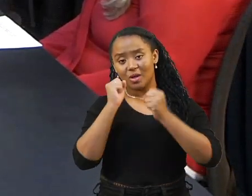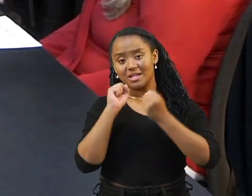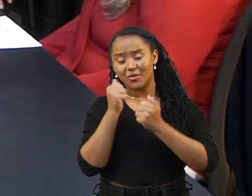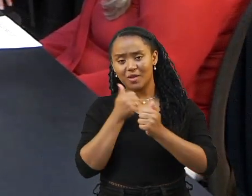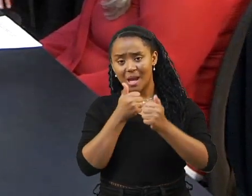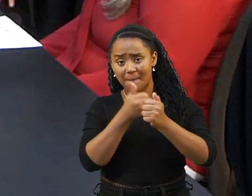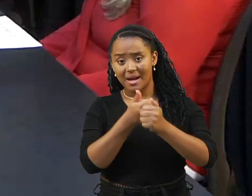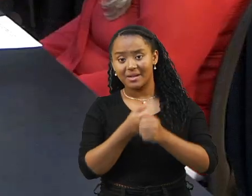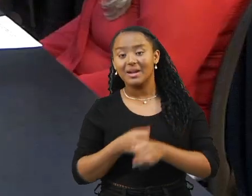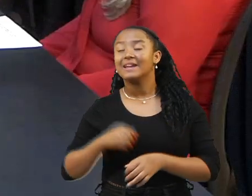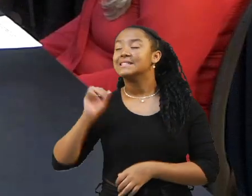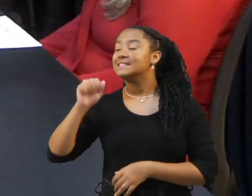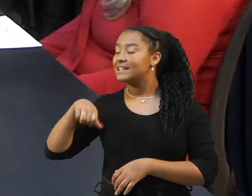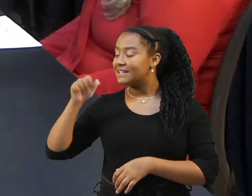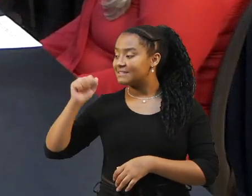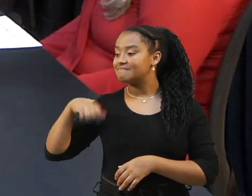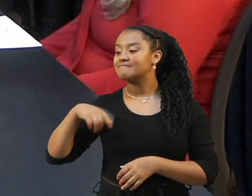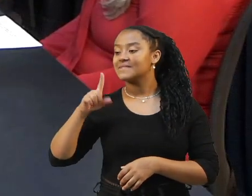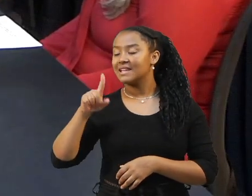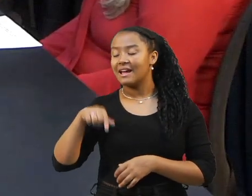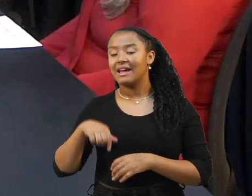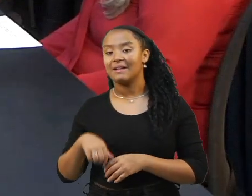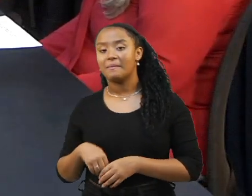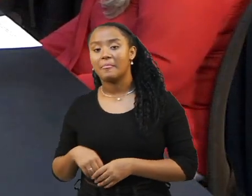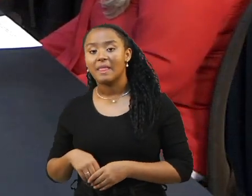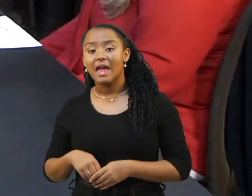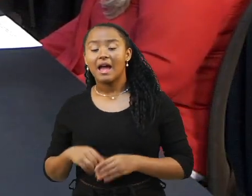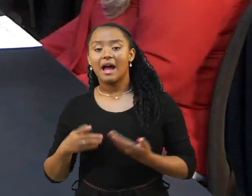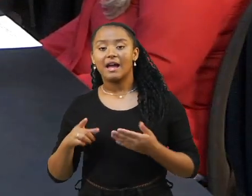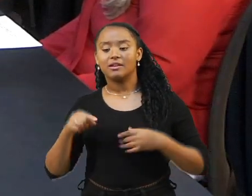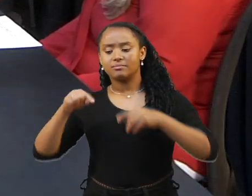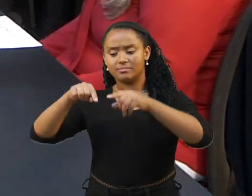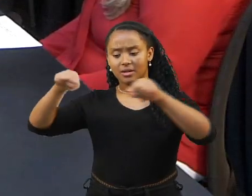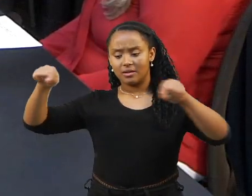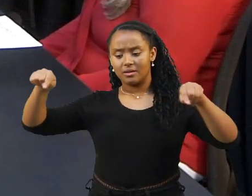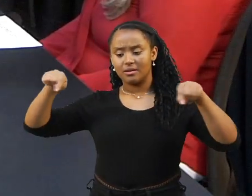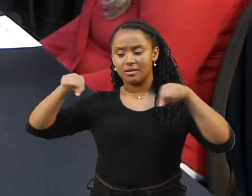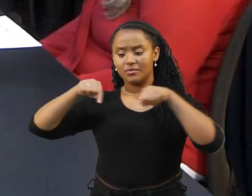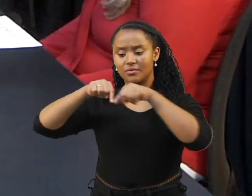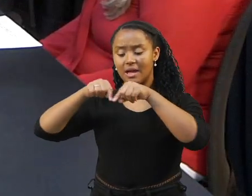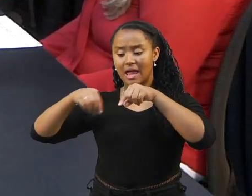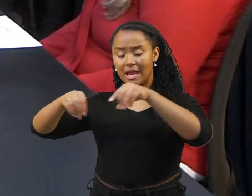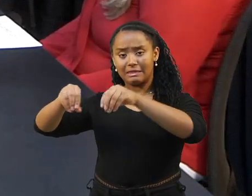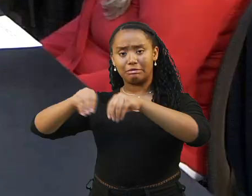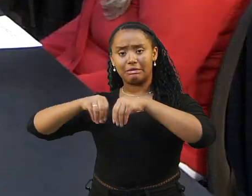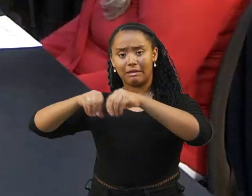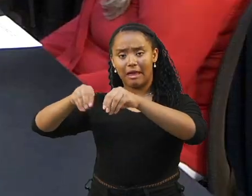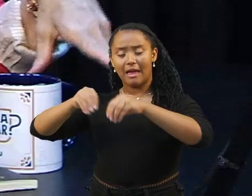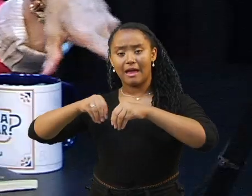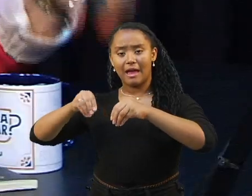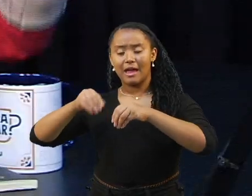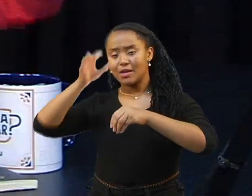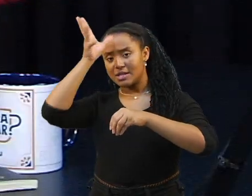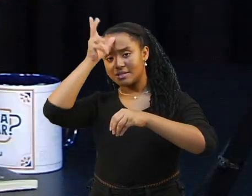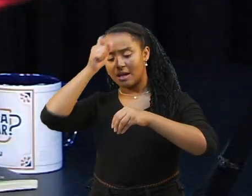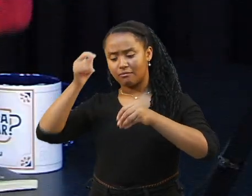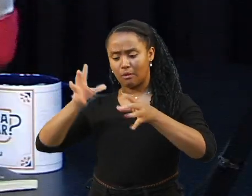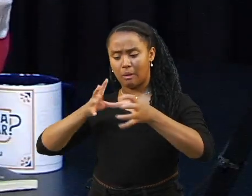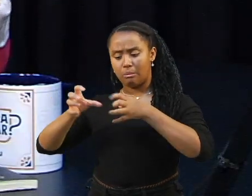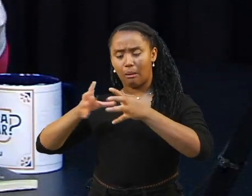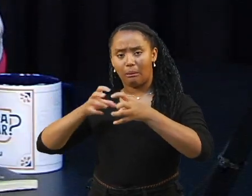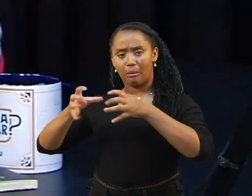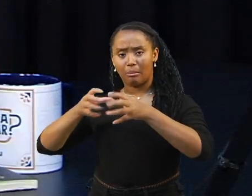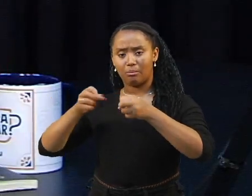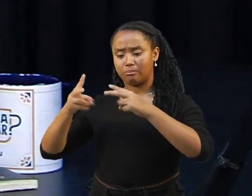no centro. E era um ginásio. E embaixo era de terra e os galos lá ficavam brigando e o povo